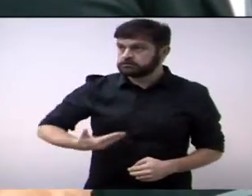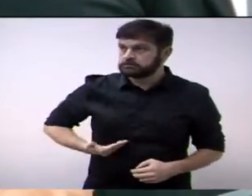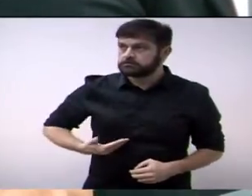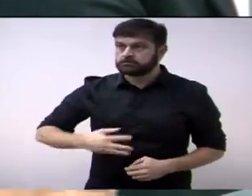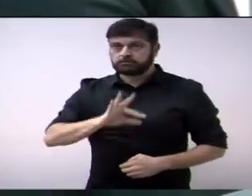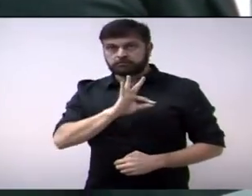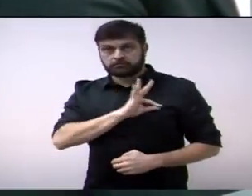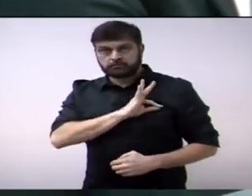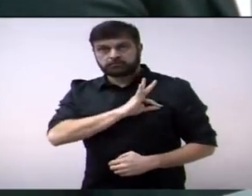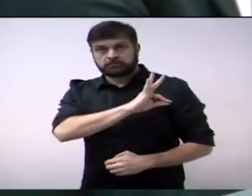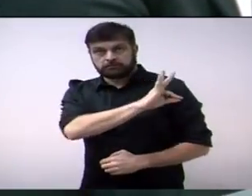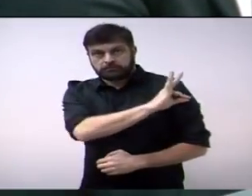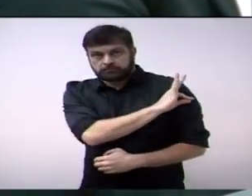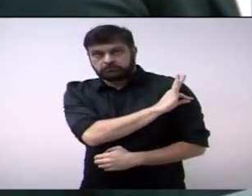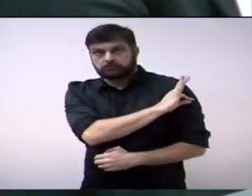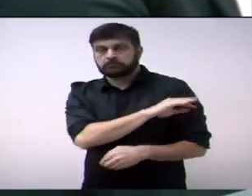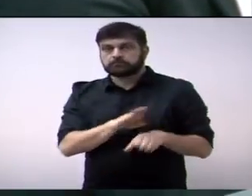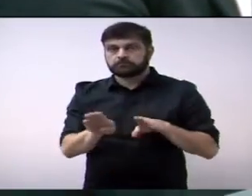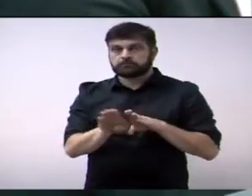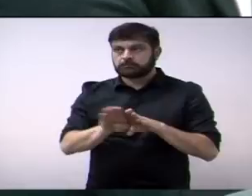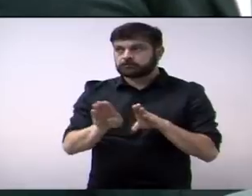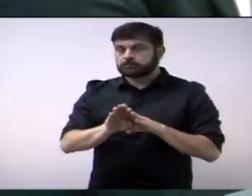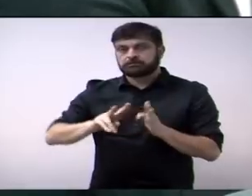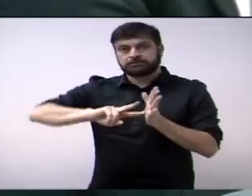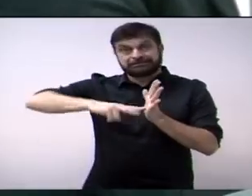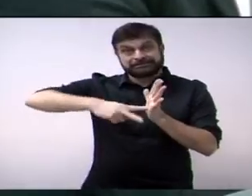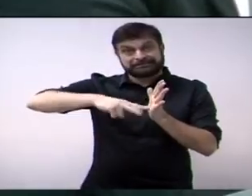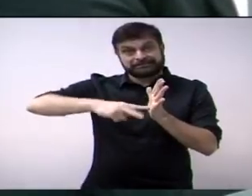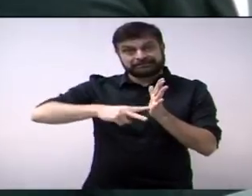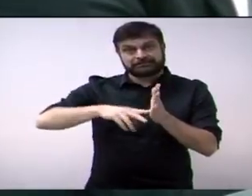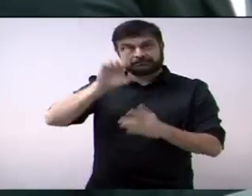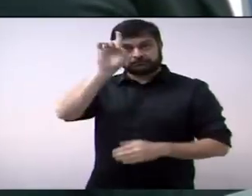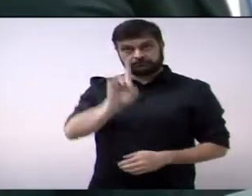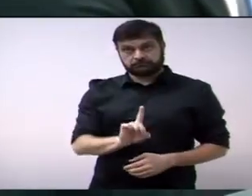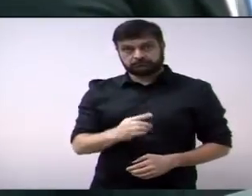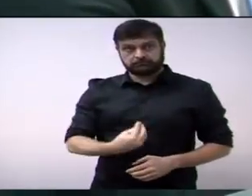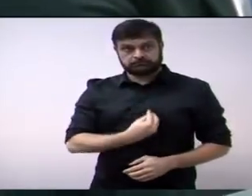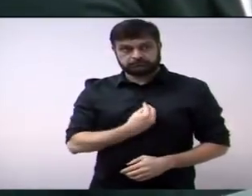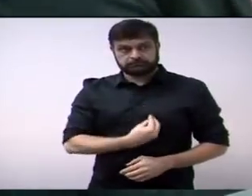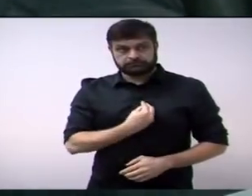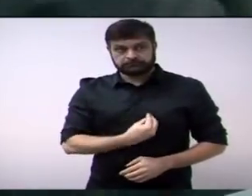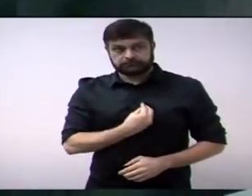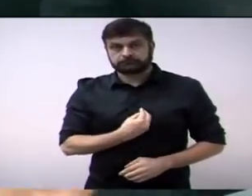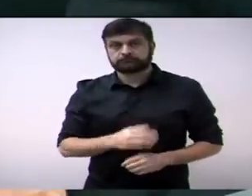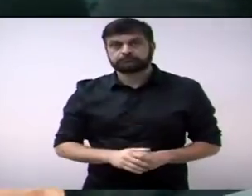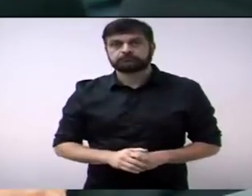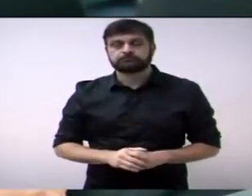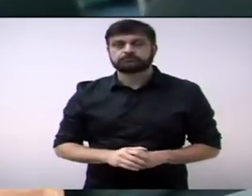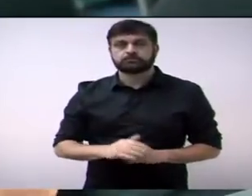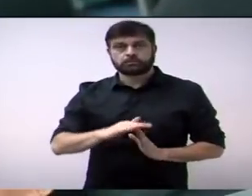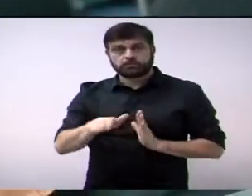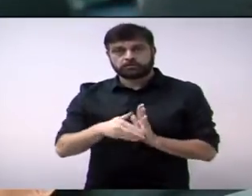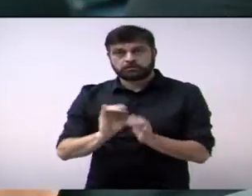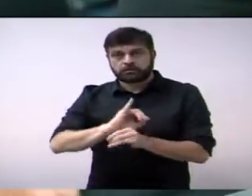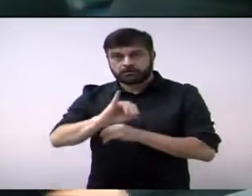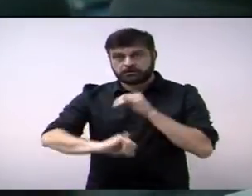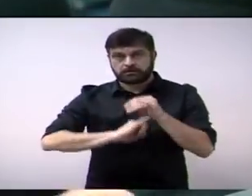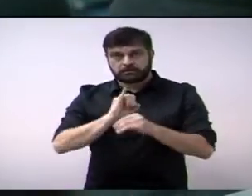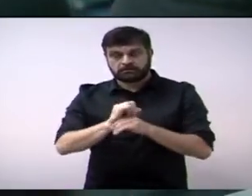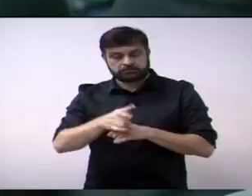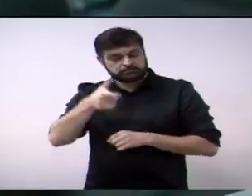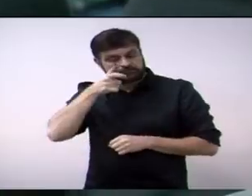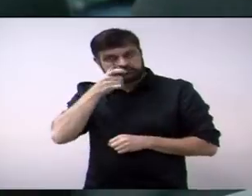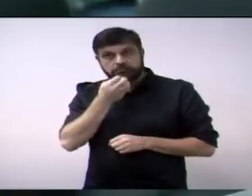guarda municipal, diretoria sindical, enfim, também todos que nos assistem pela internet, muito boa